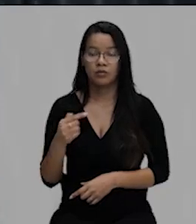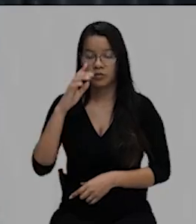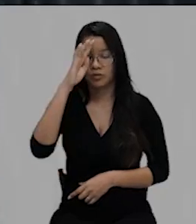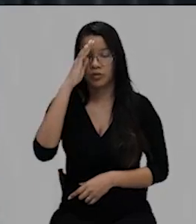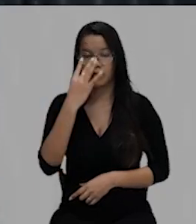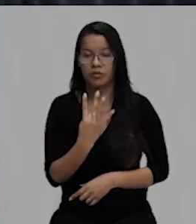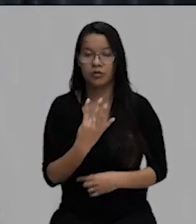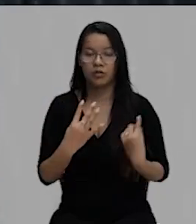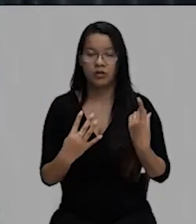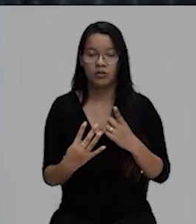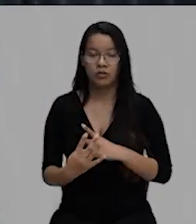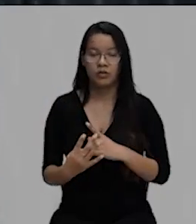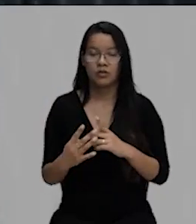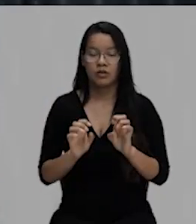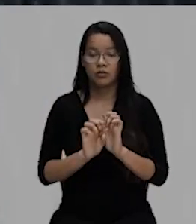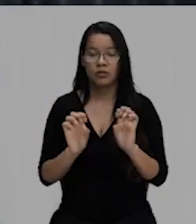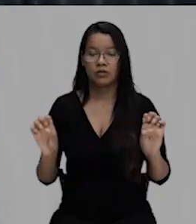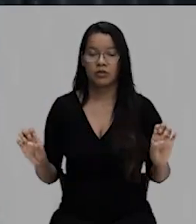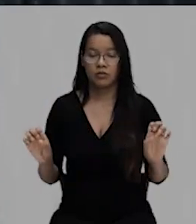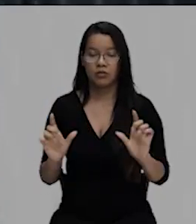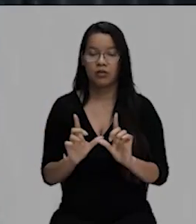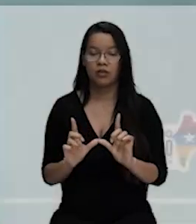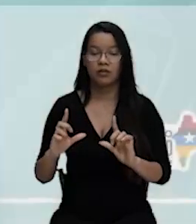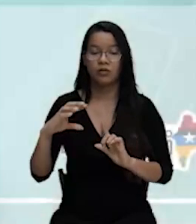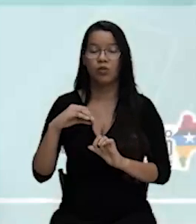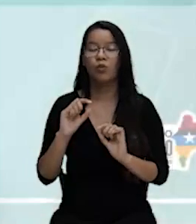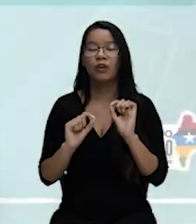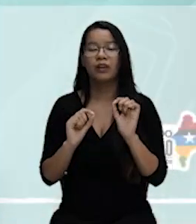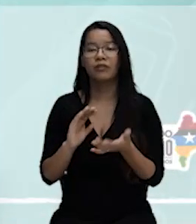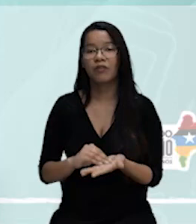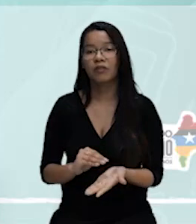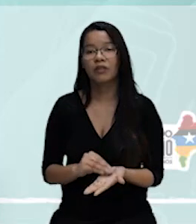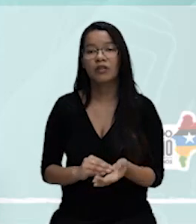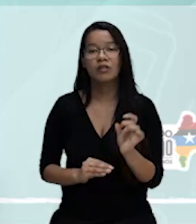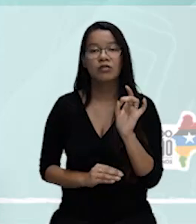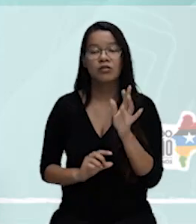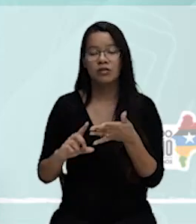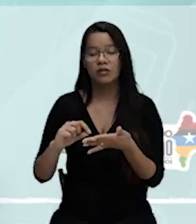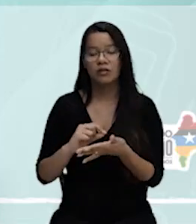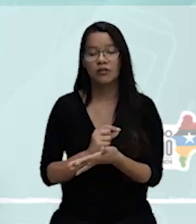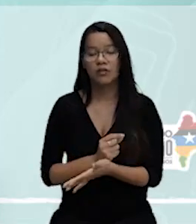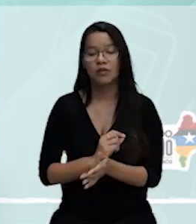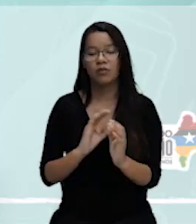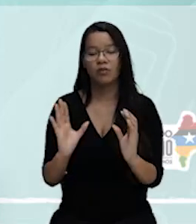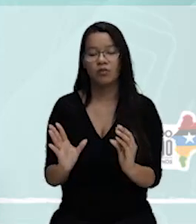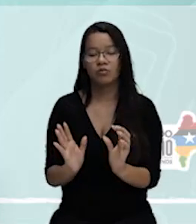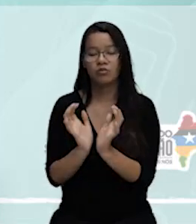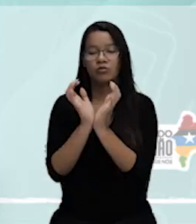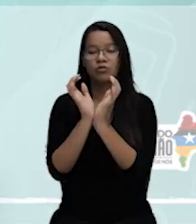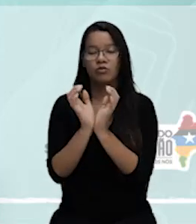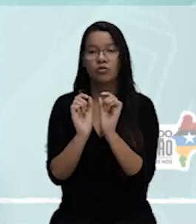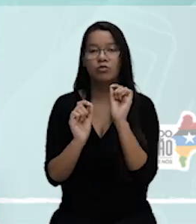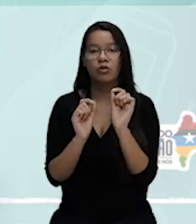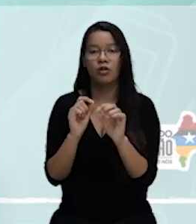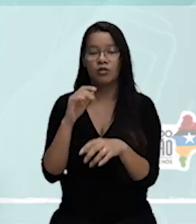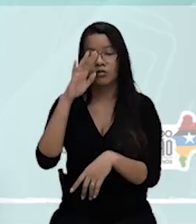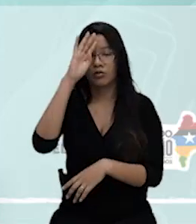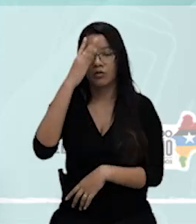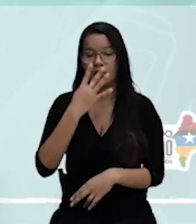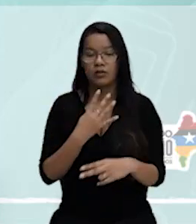solução da nossa equação logarítmica. Falta o que agora? Apenas escrever o conjunto de solução. 3 e 7.